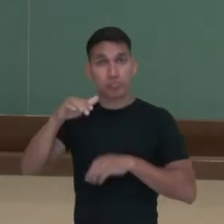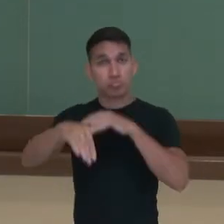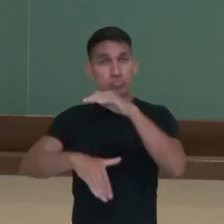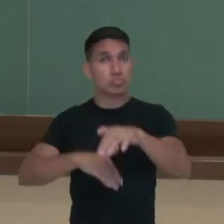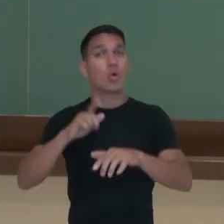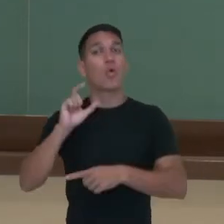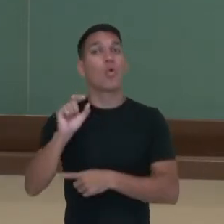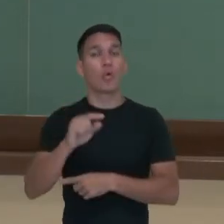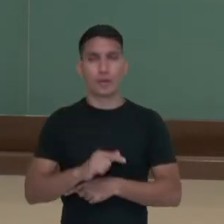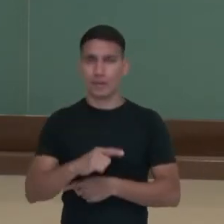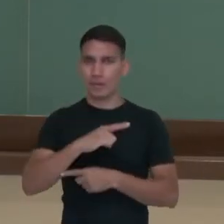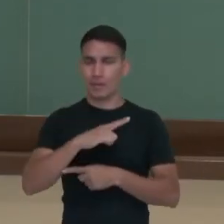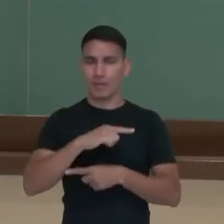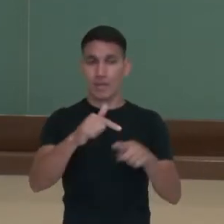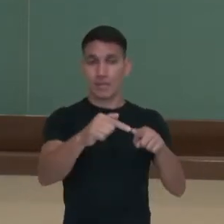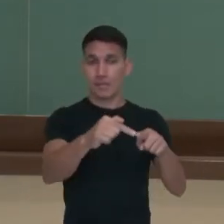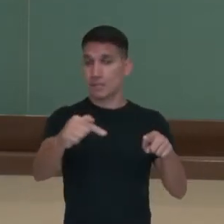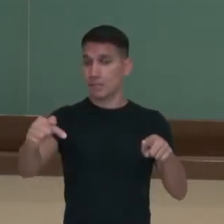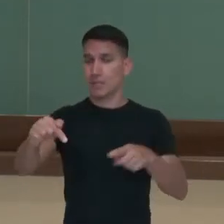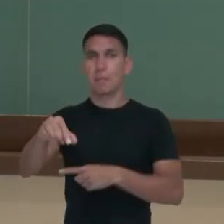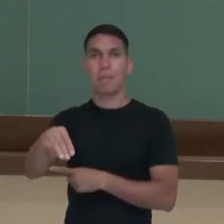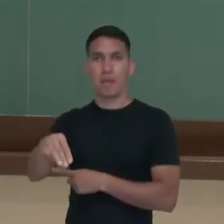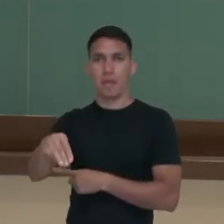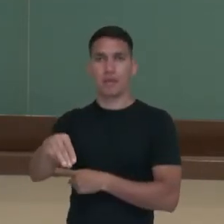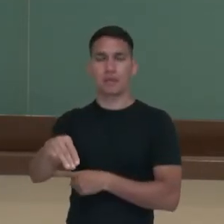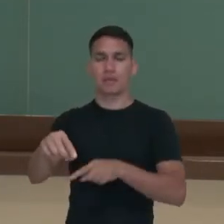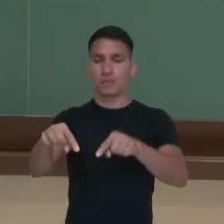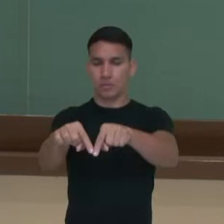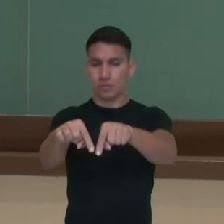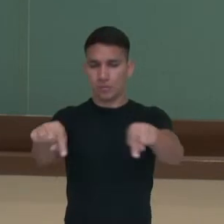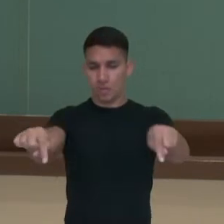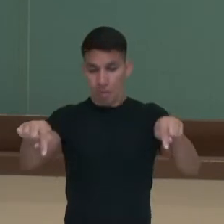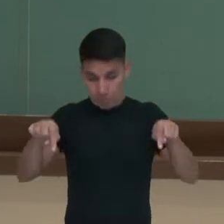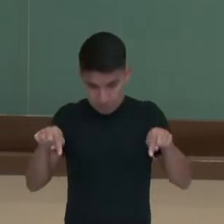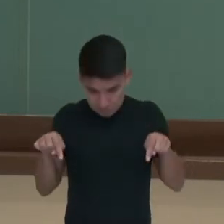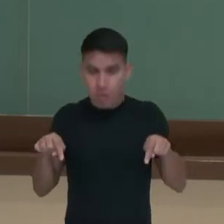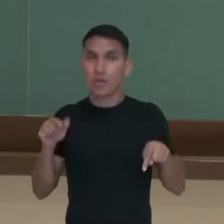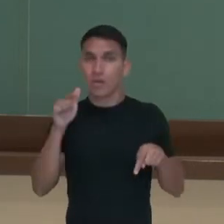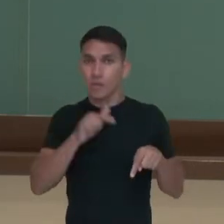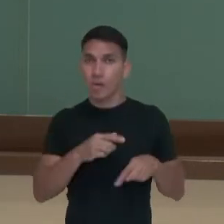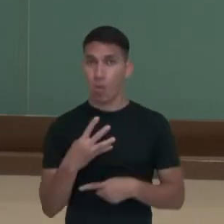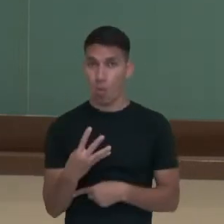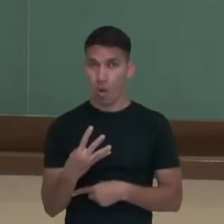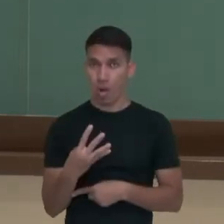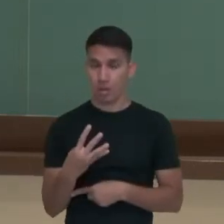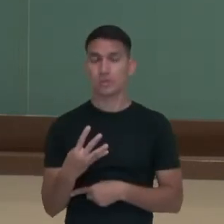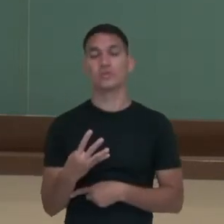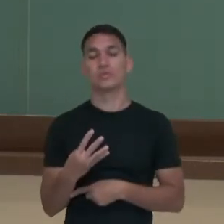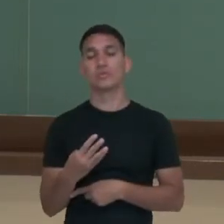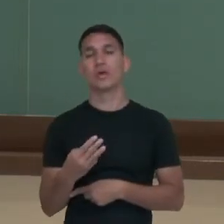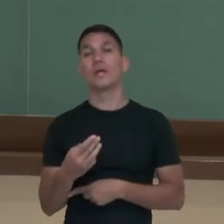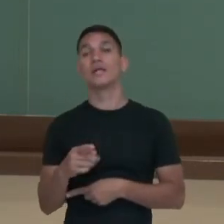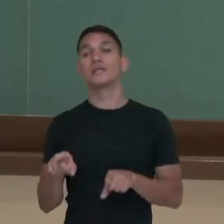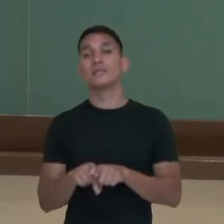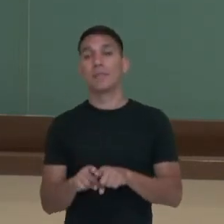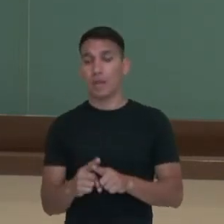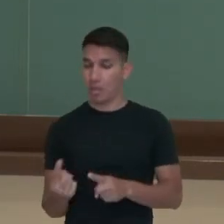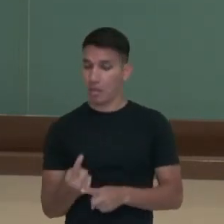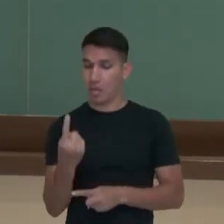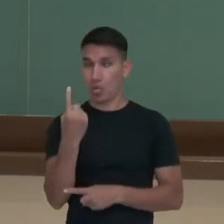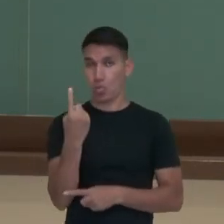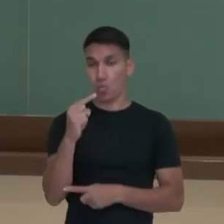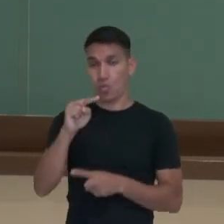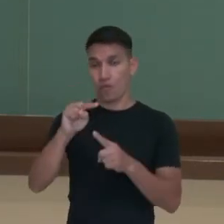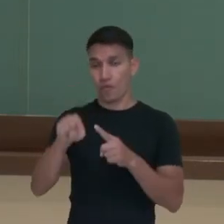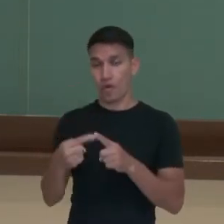dimensões: 7 metros de comprimento, 4 metros de largura e 1,5 metros de altura.